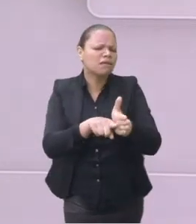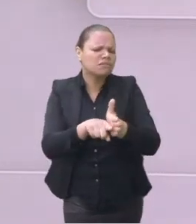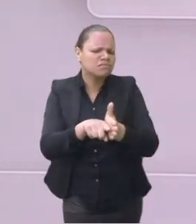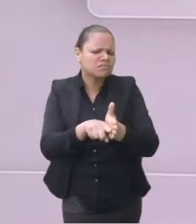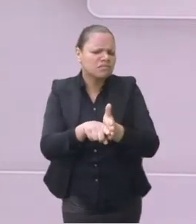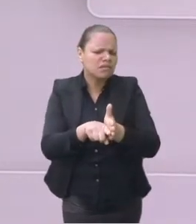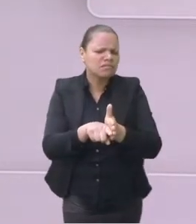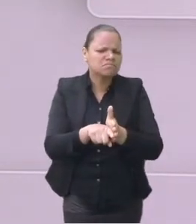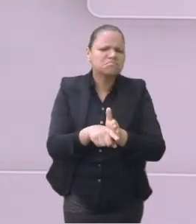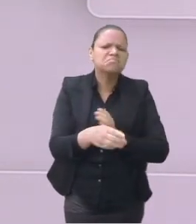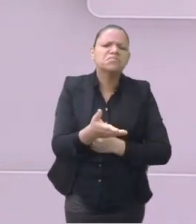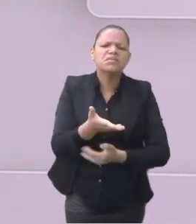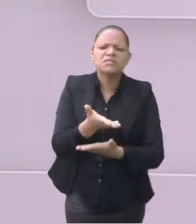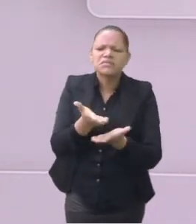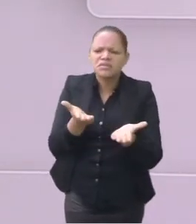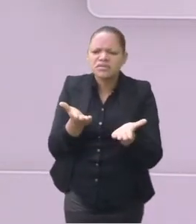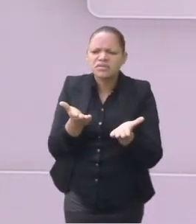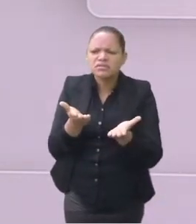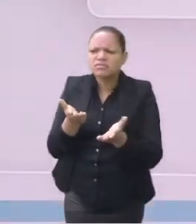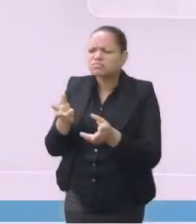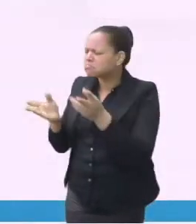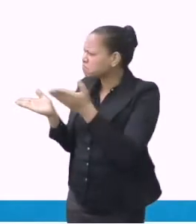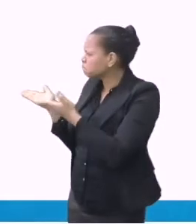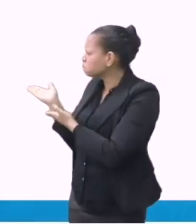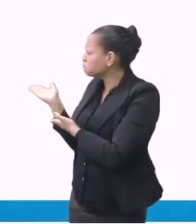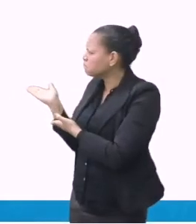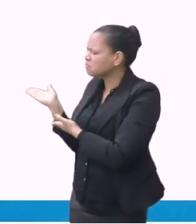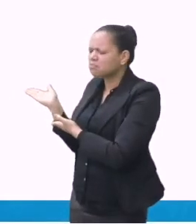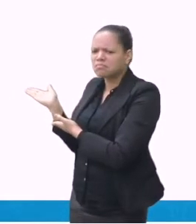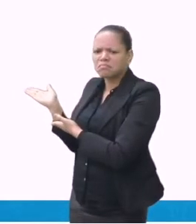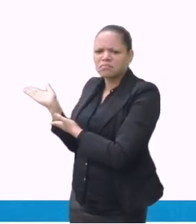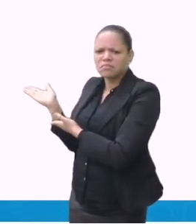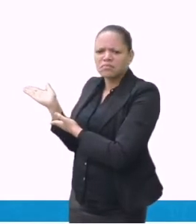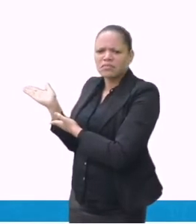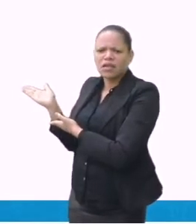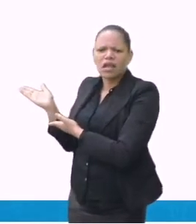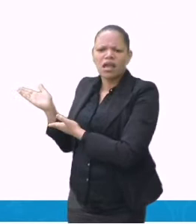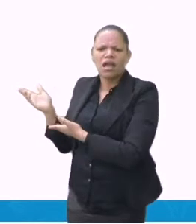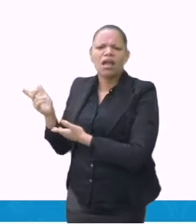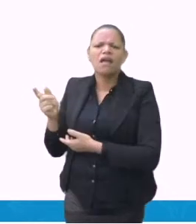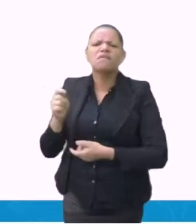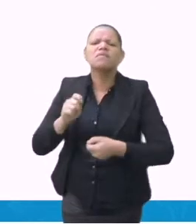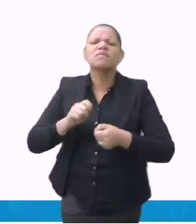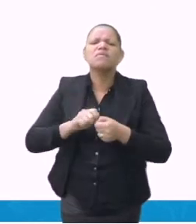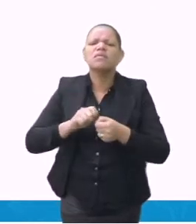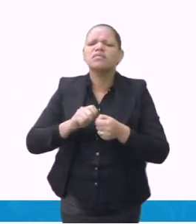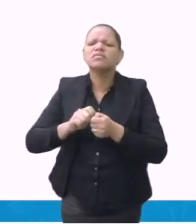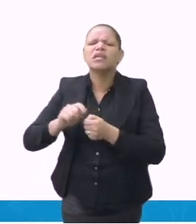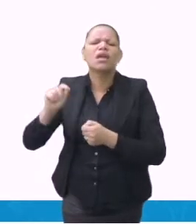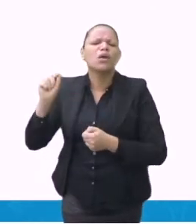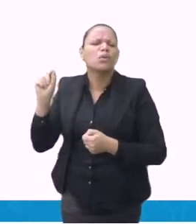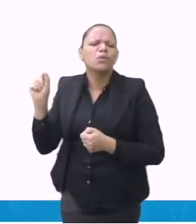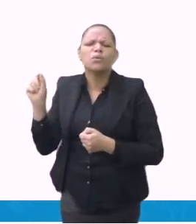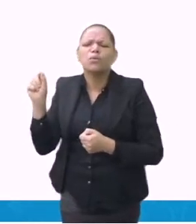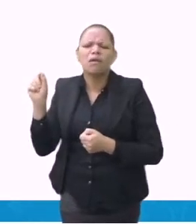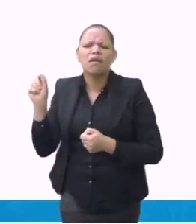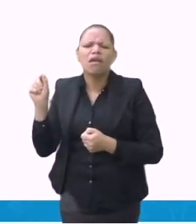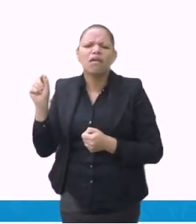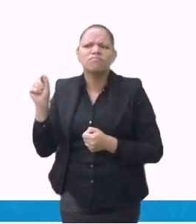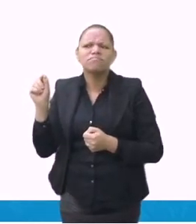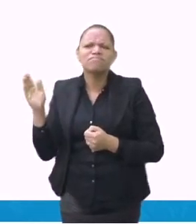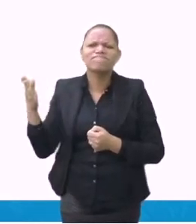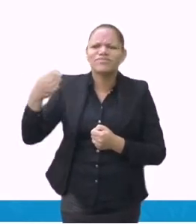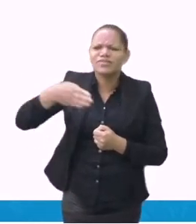você. Leia junto comigo. O que você faz quando deseja chegar em um lugar